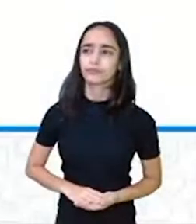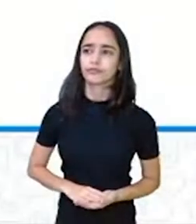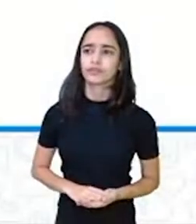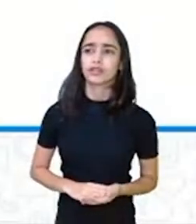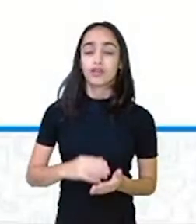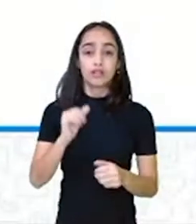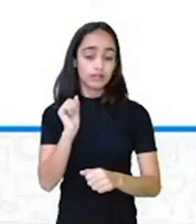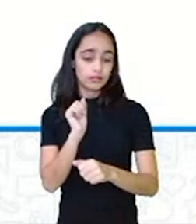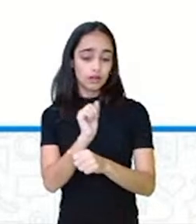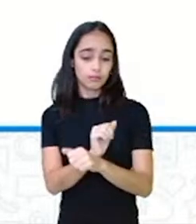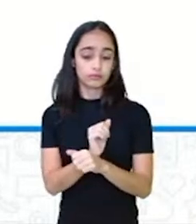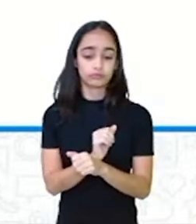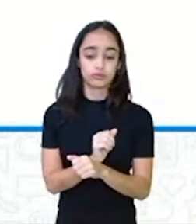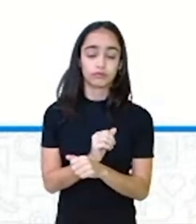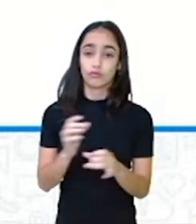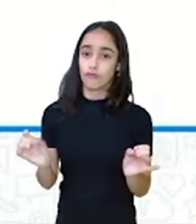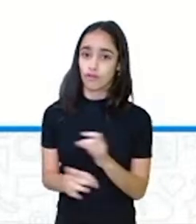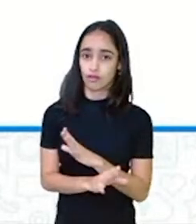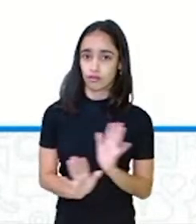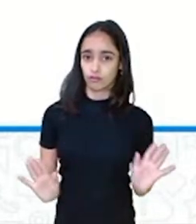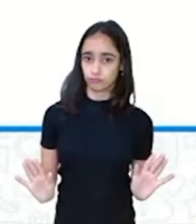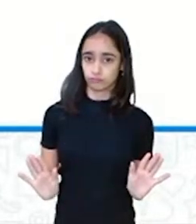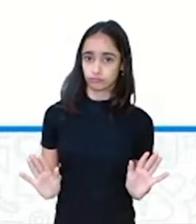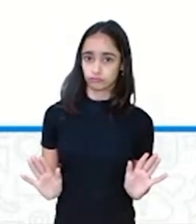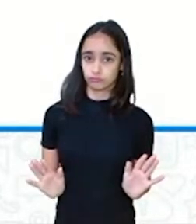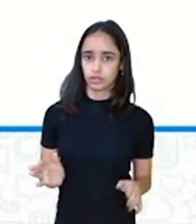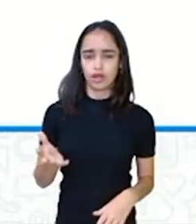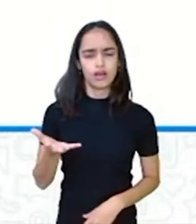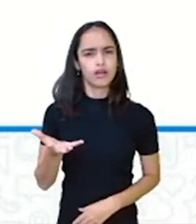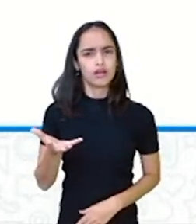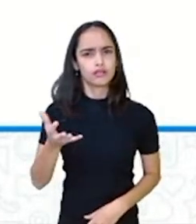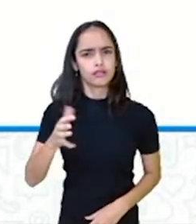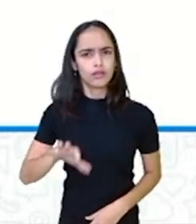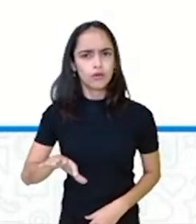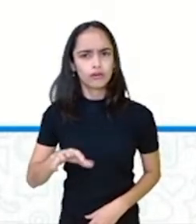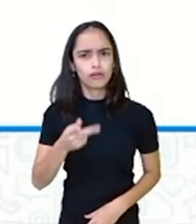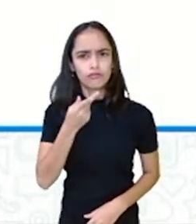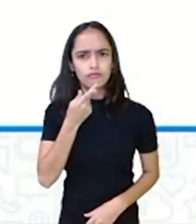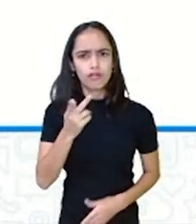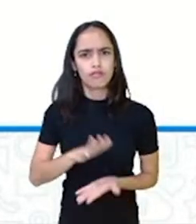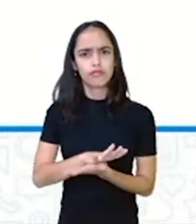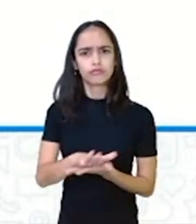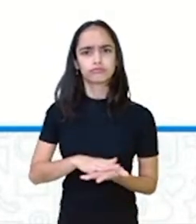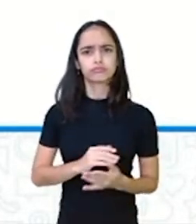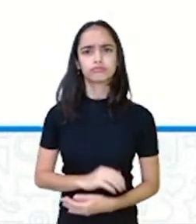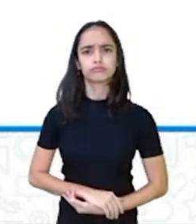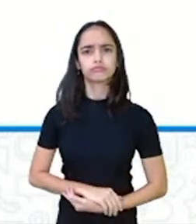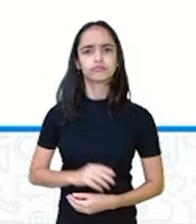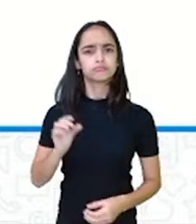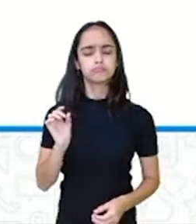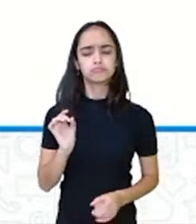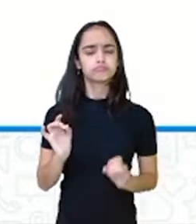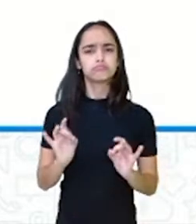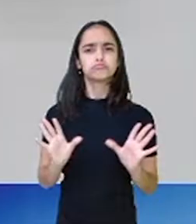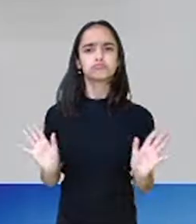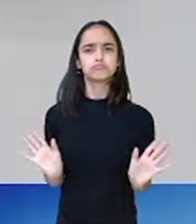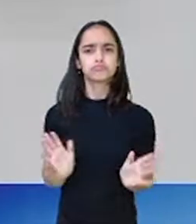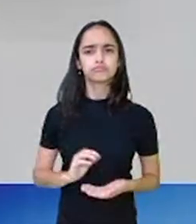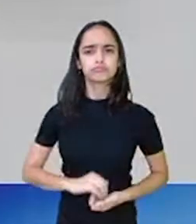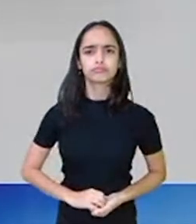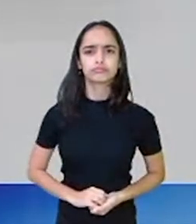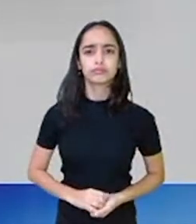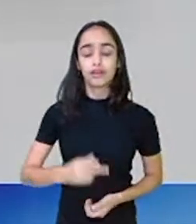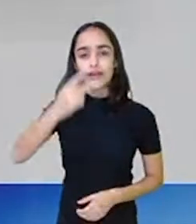pausa total nas frases. Não quero dizer nada. Ponto.